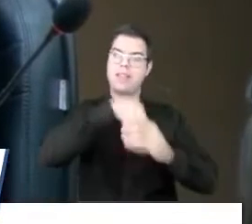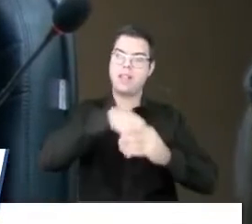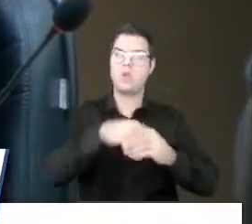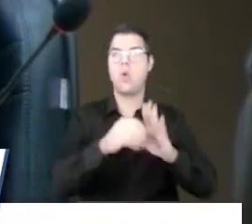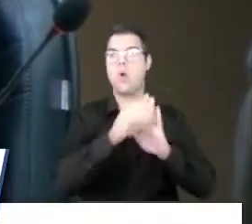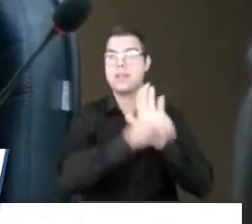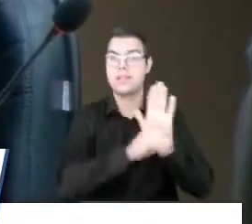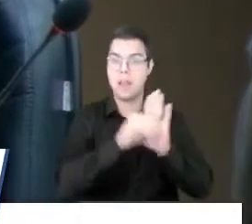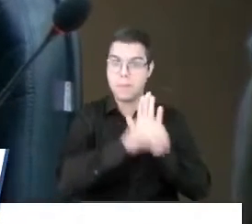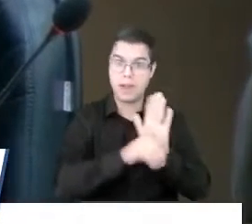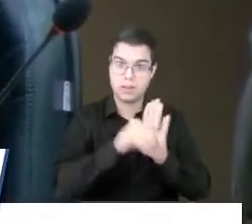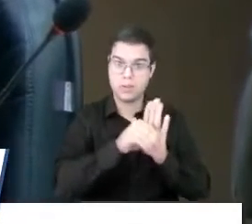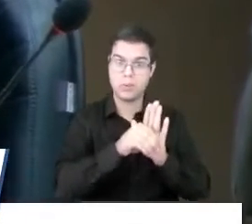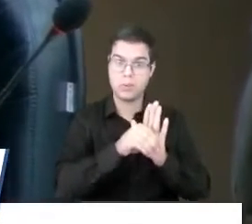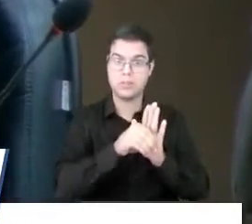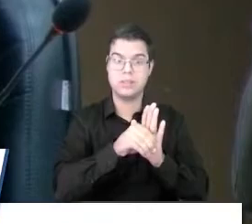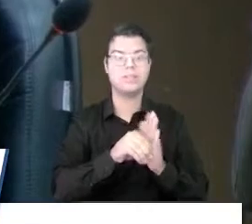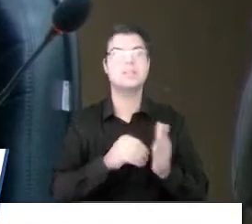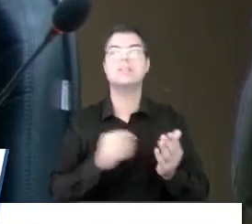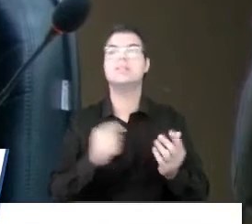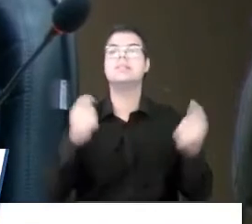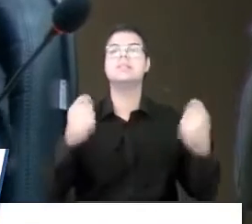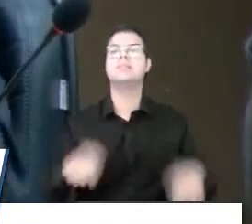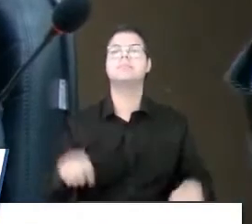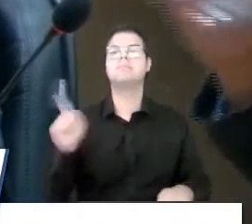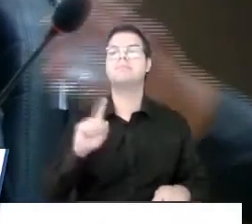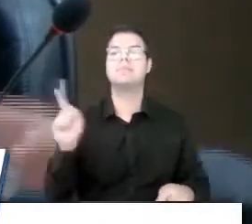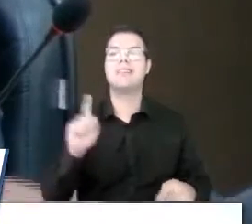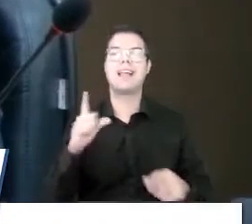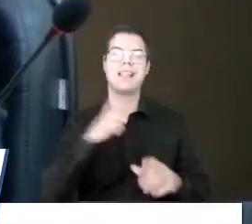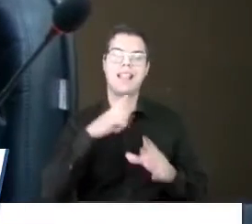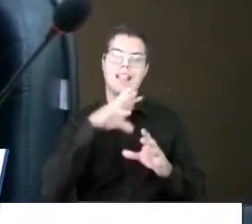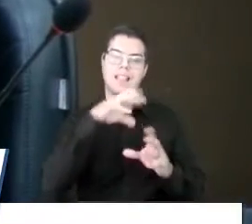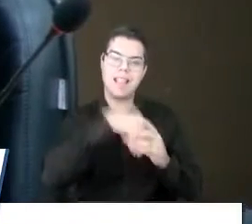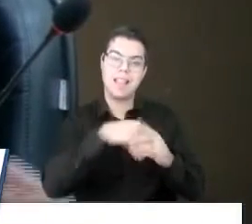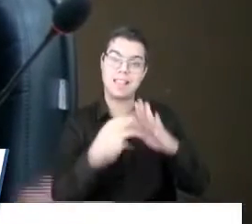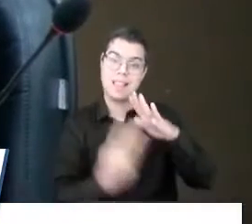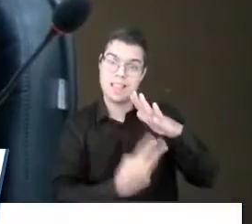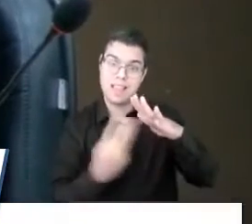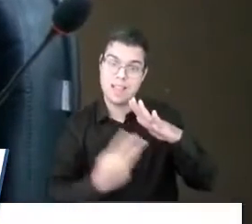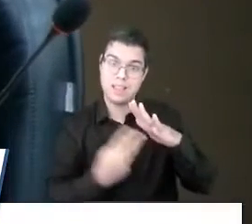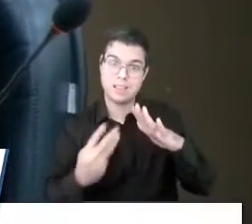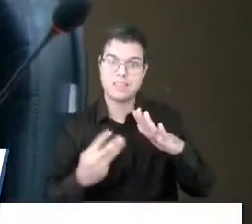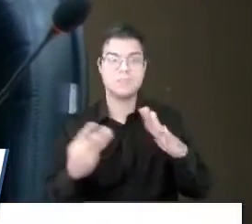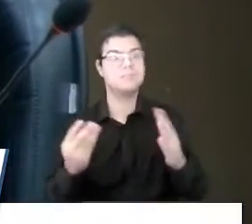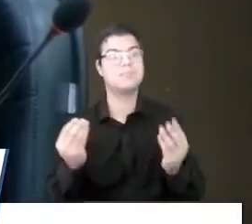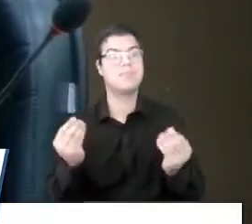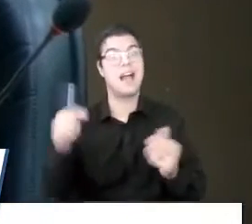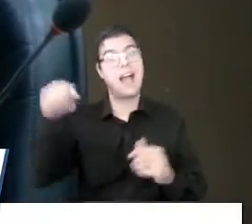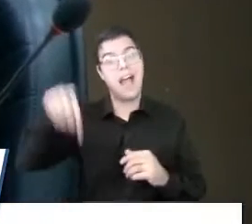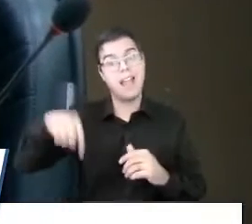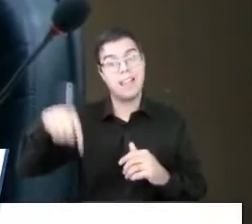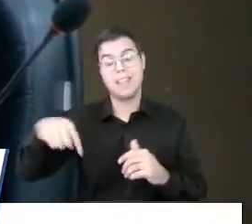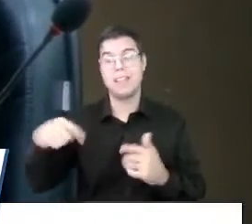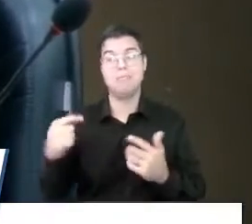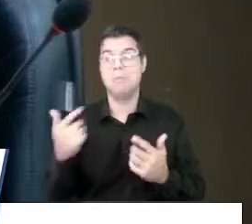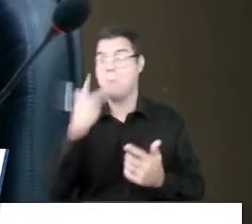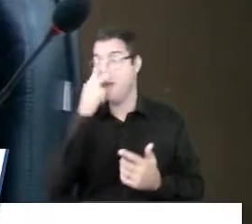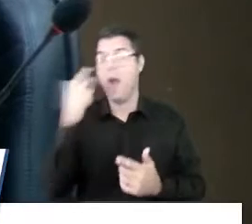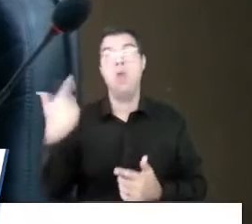precisasse remanejar, para ter dotação orçamentária para terceirizar, nem sequer aqui na Câmara estaria.